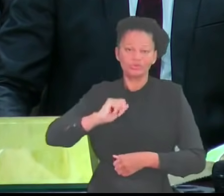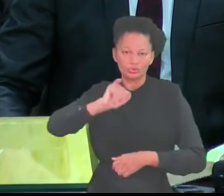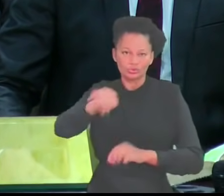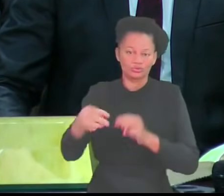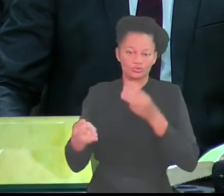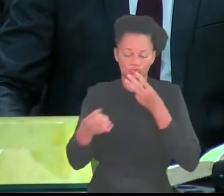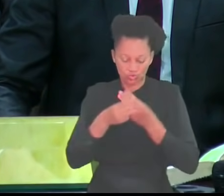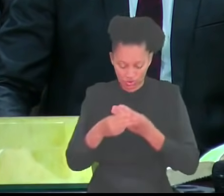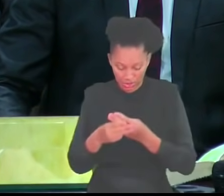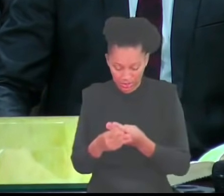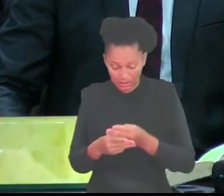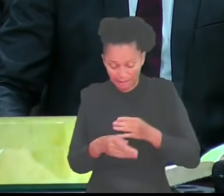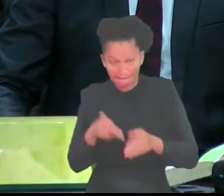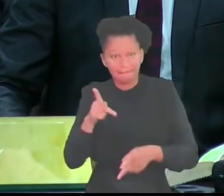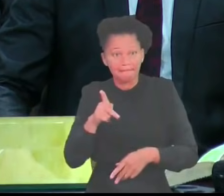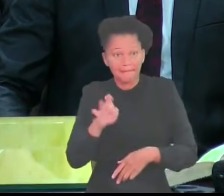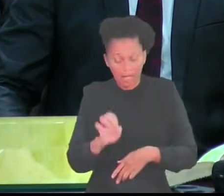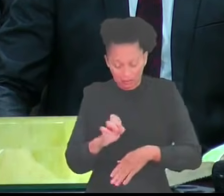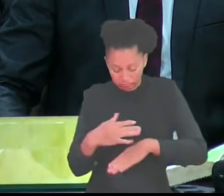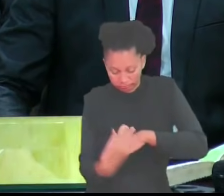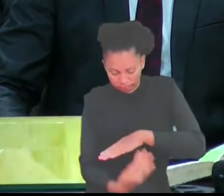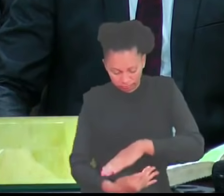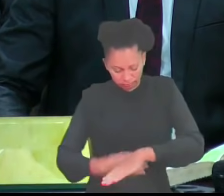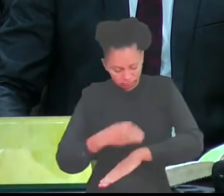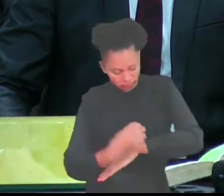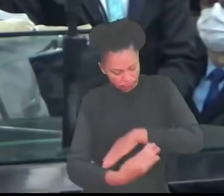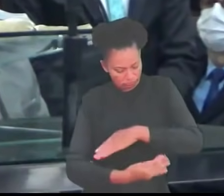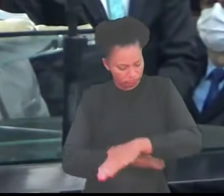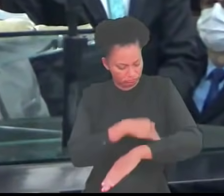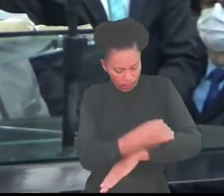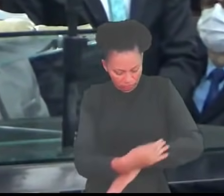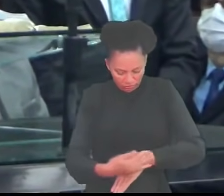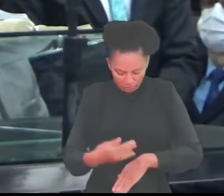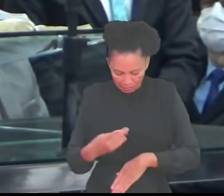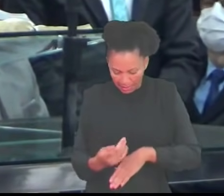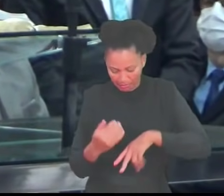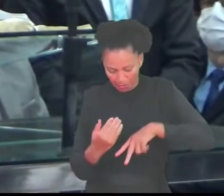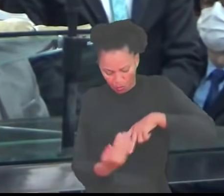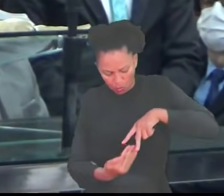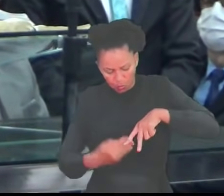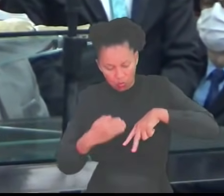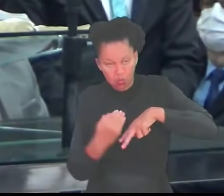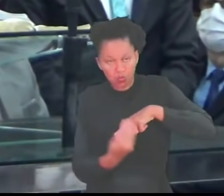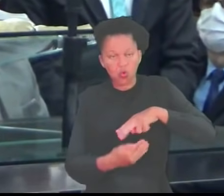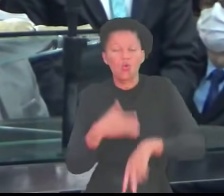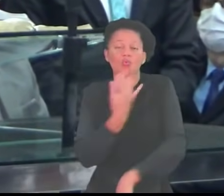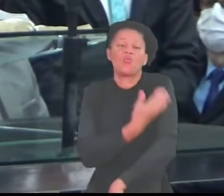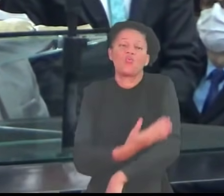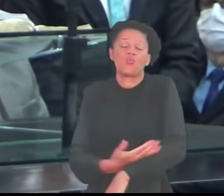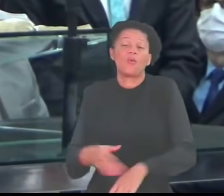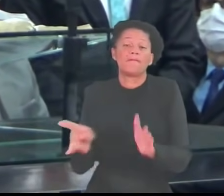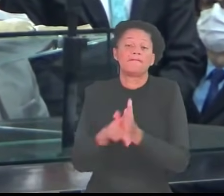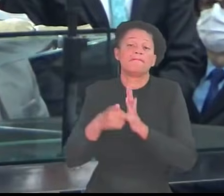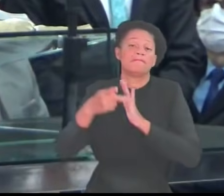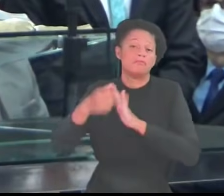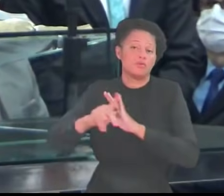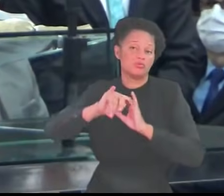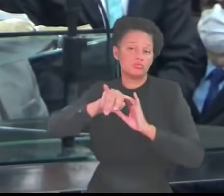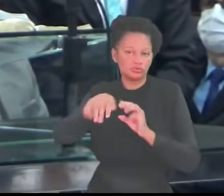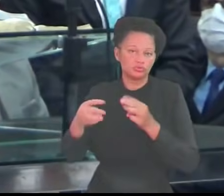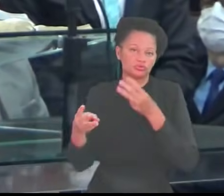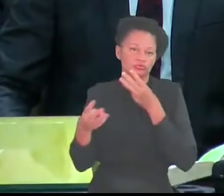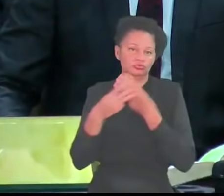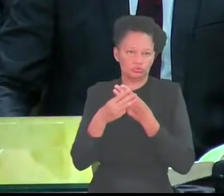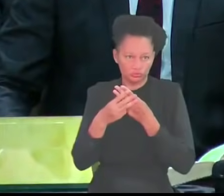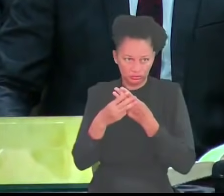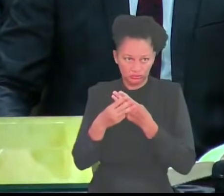Amarrava dos pés a cabeça. É só você estudar os costumes judaicos. Era